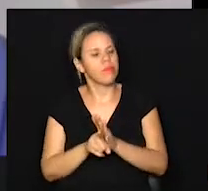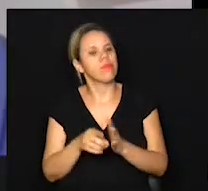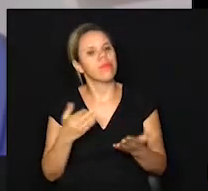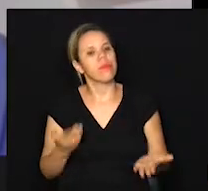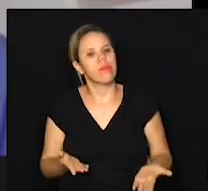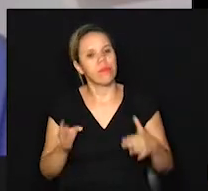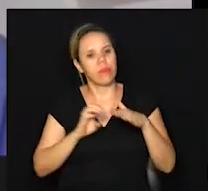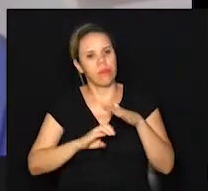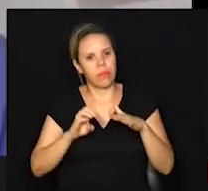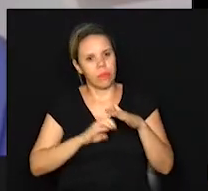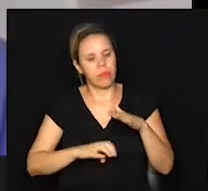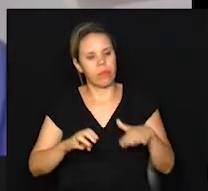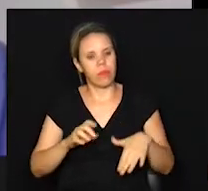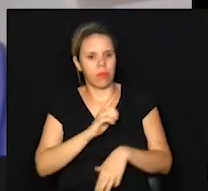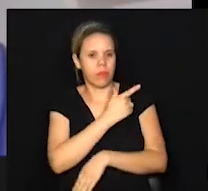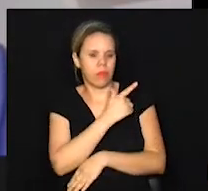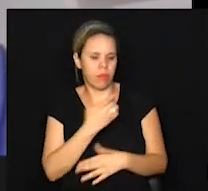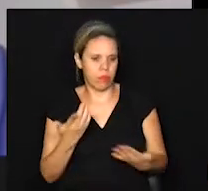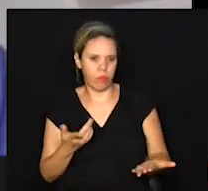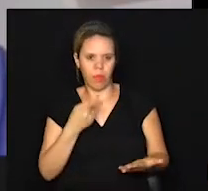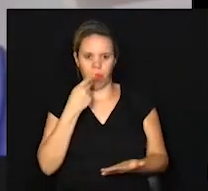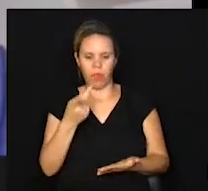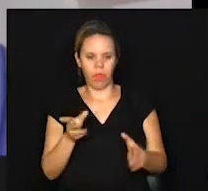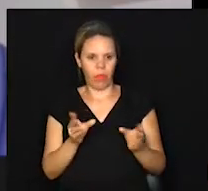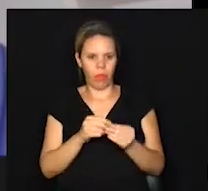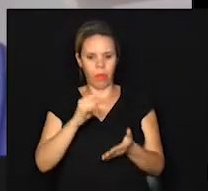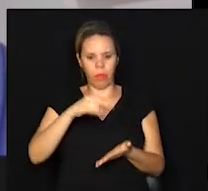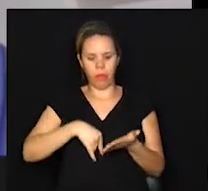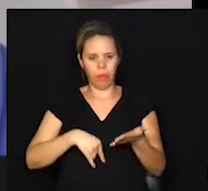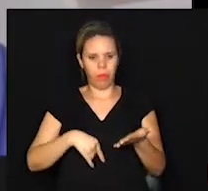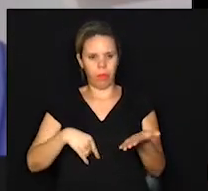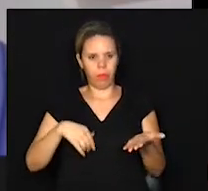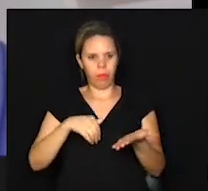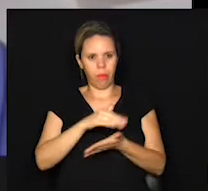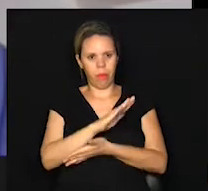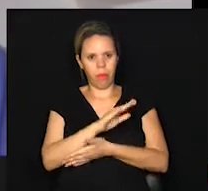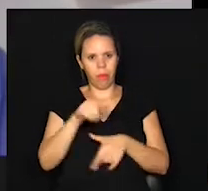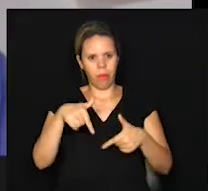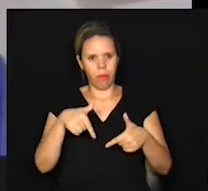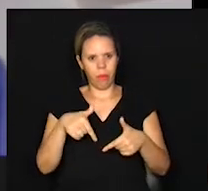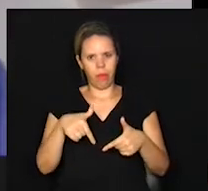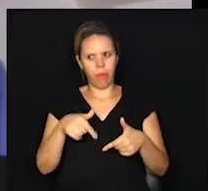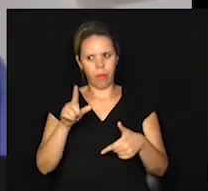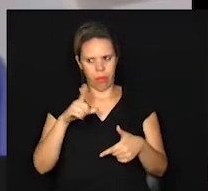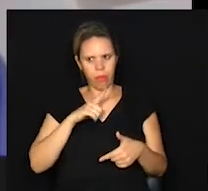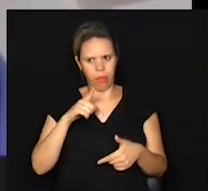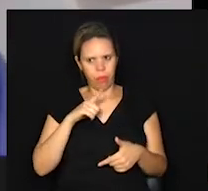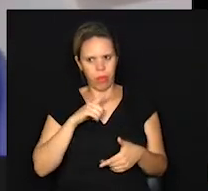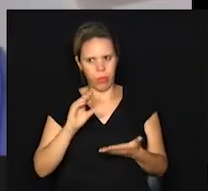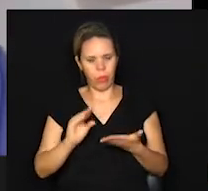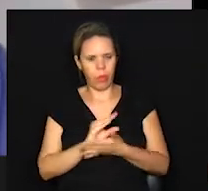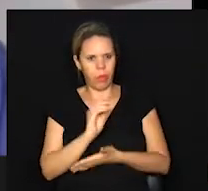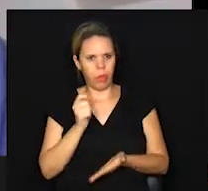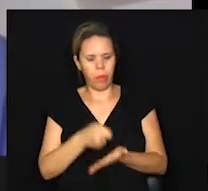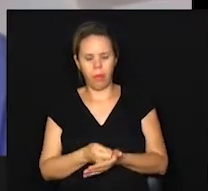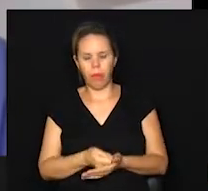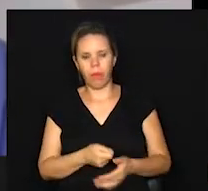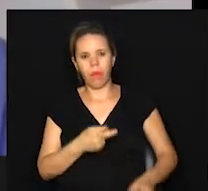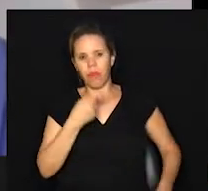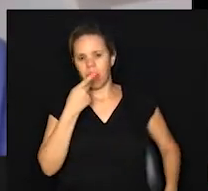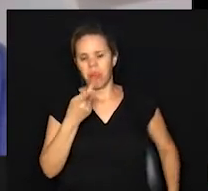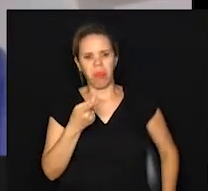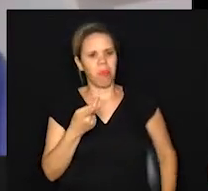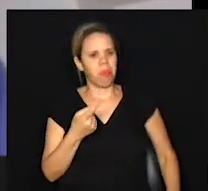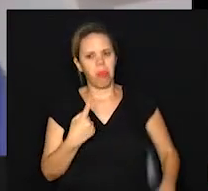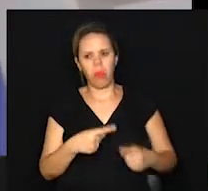não dizia se era trabalhado indenizado, depois eu fui descobrir que era indenizado, não dizia o motivo